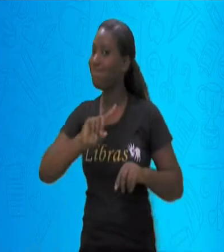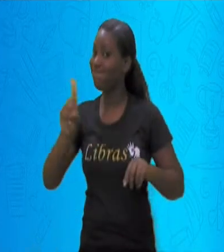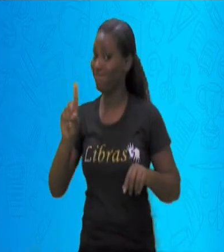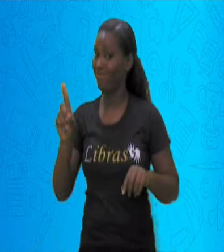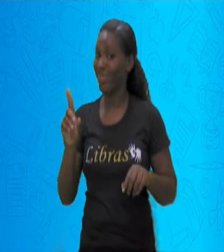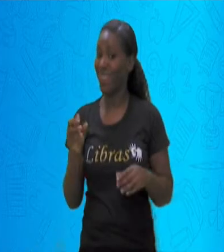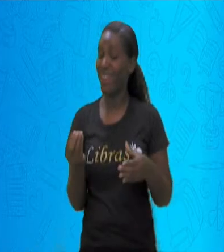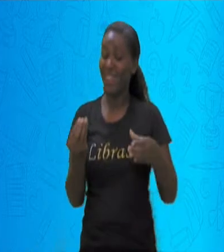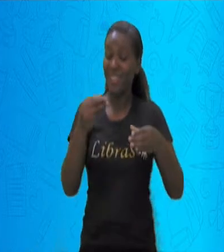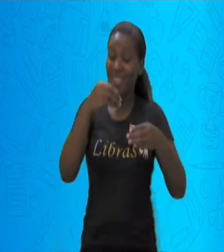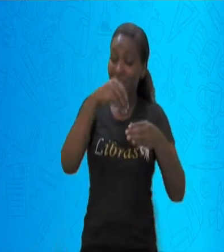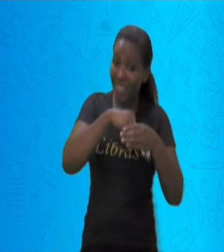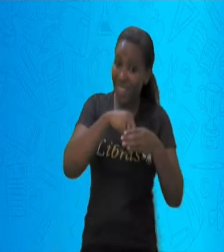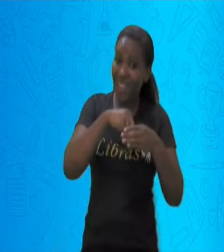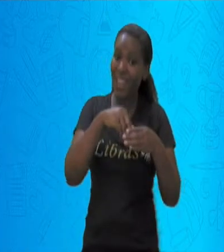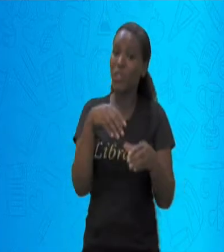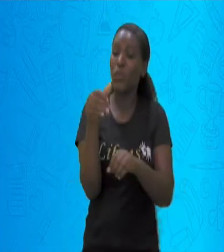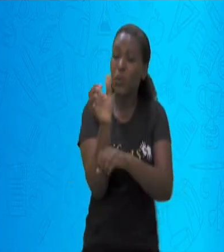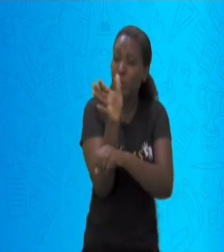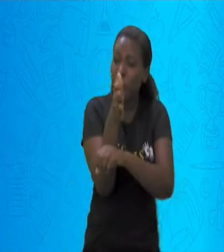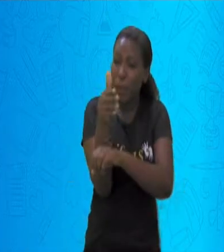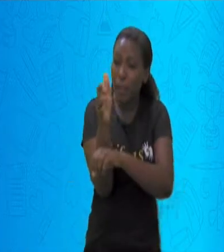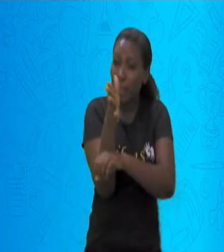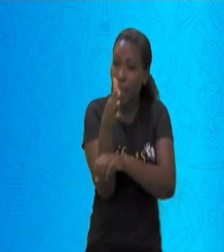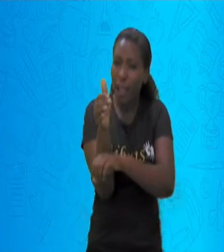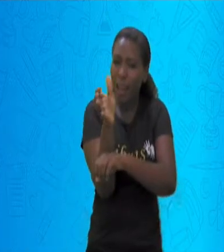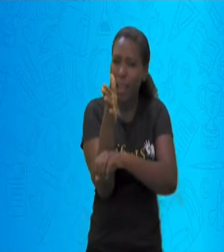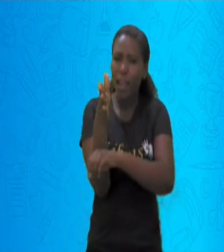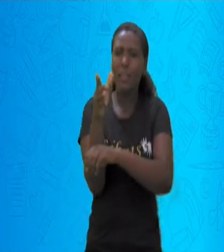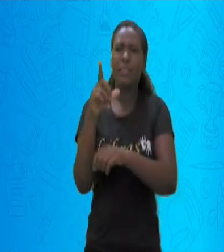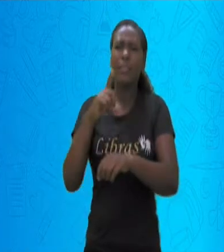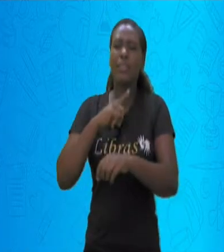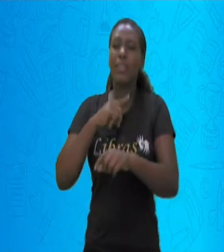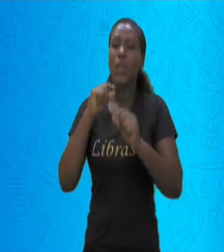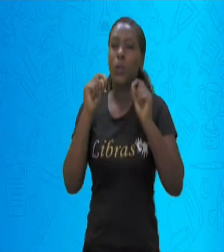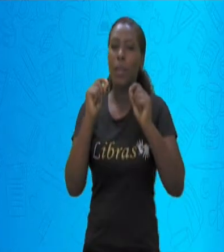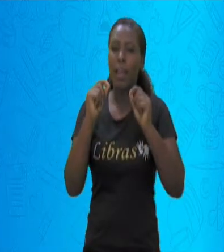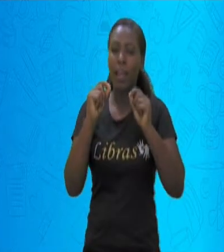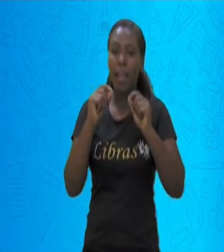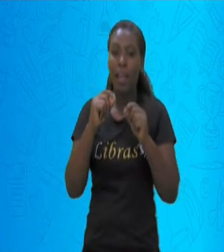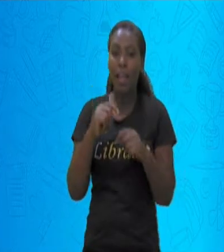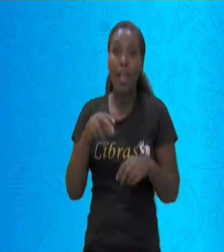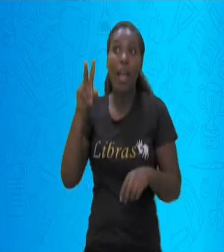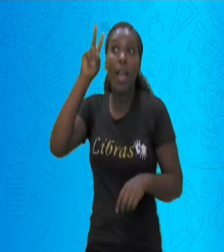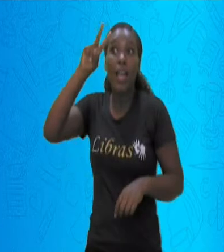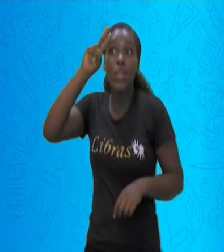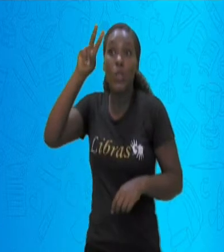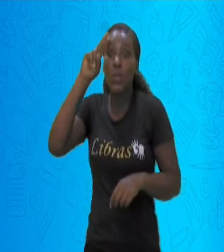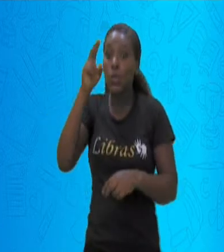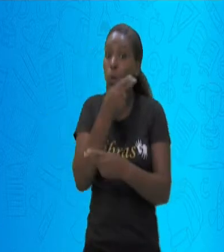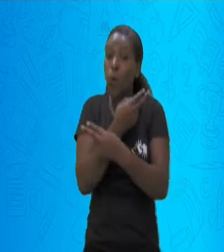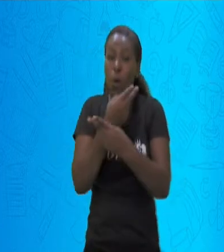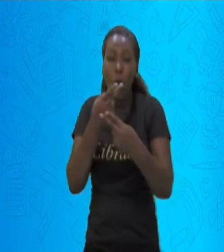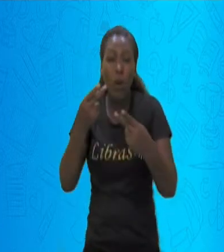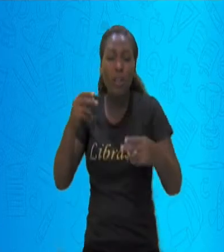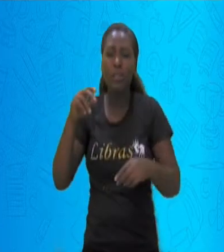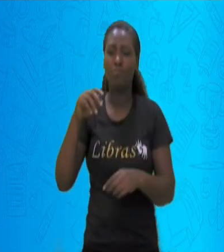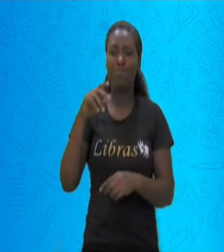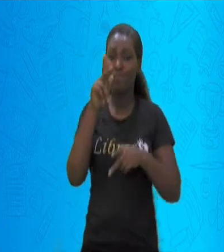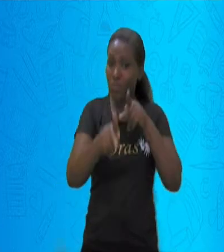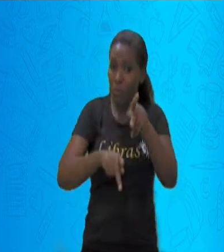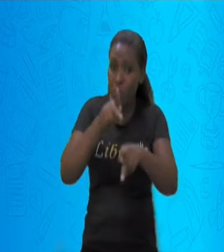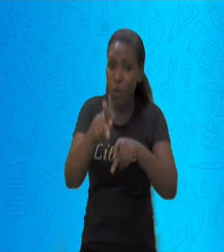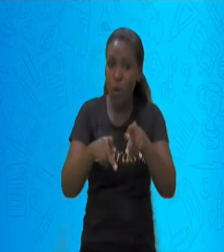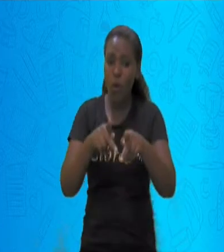de um povo, suas convicções, lutas e esperanças. Usado também